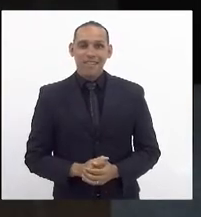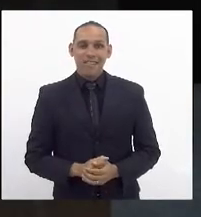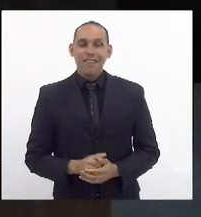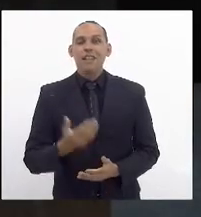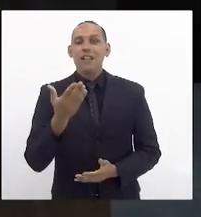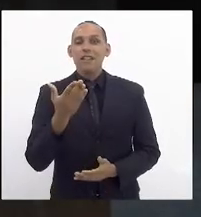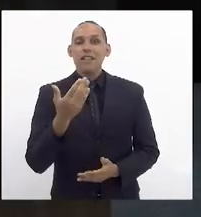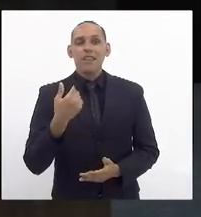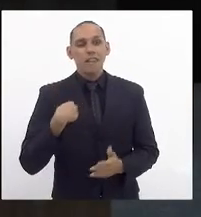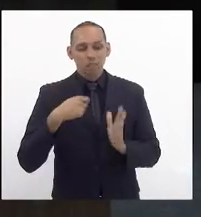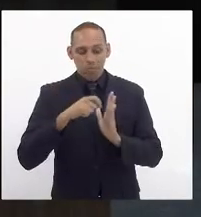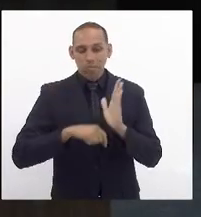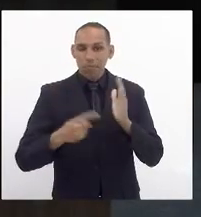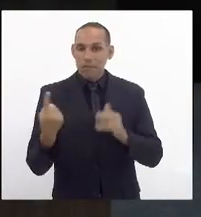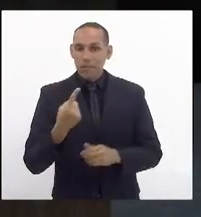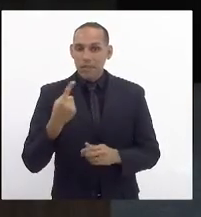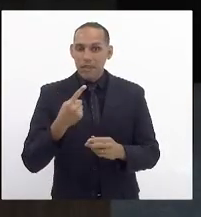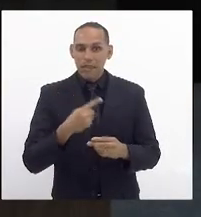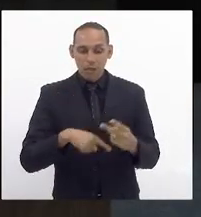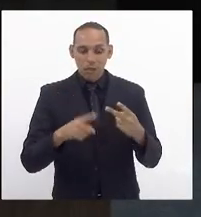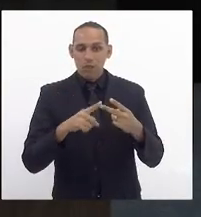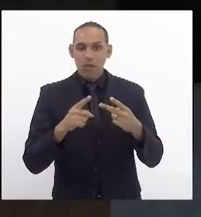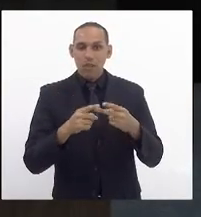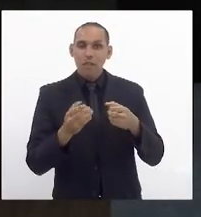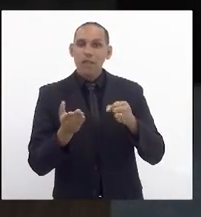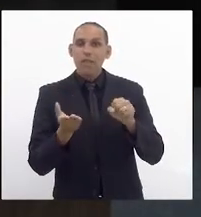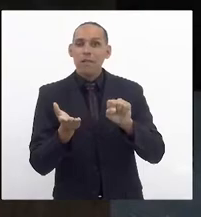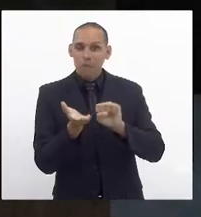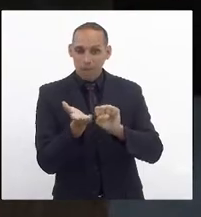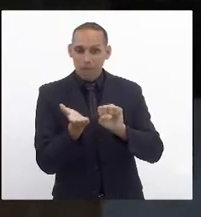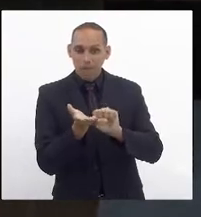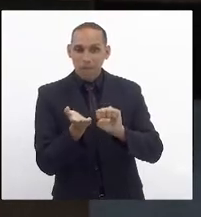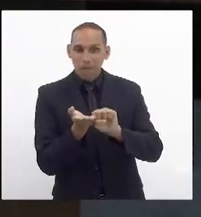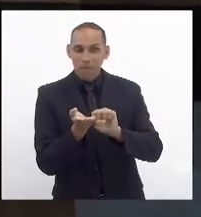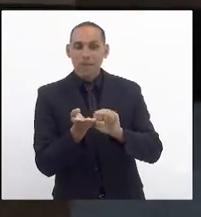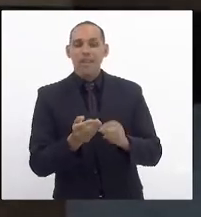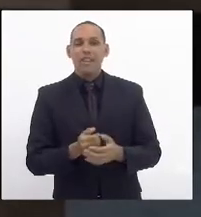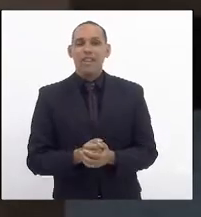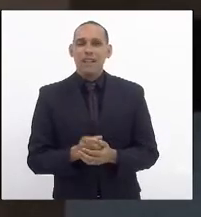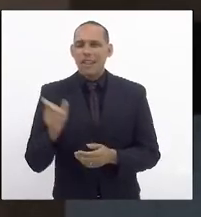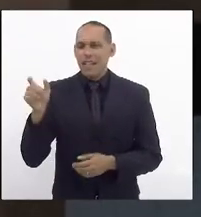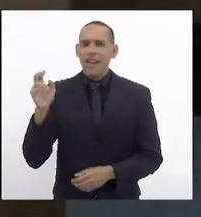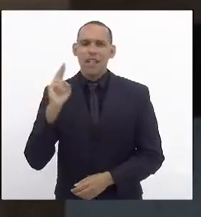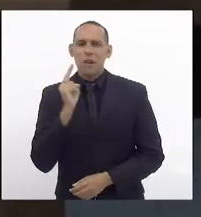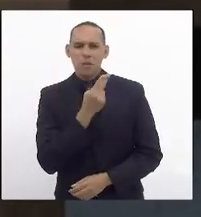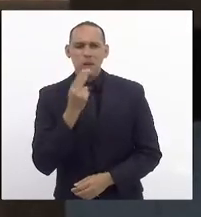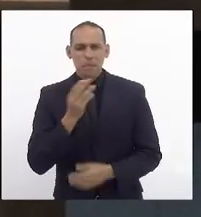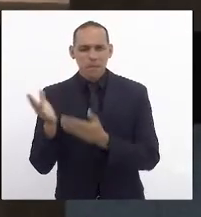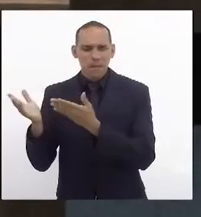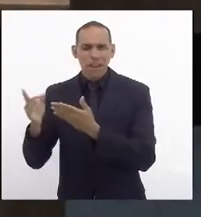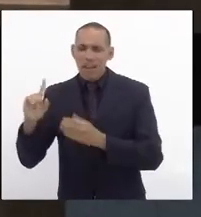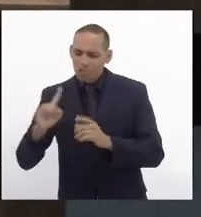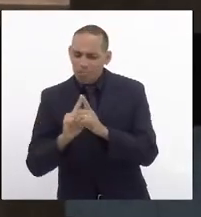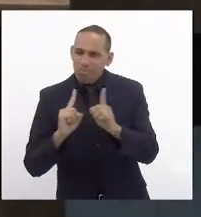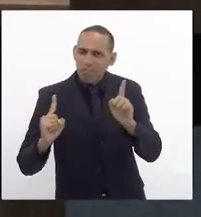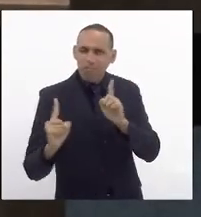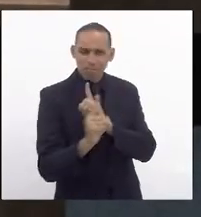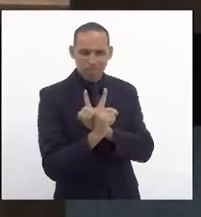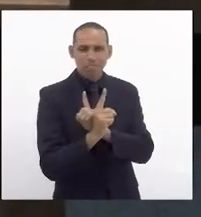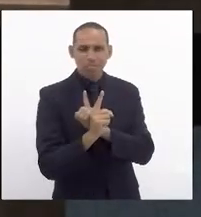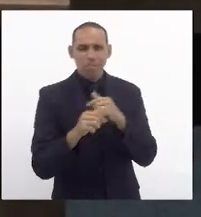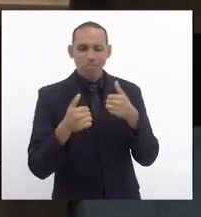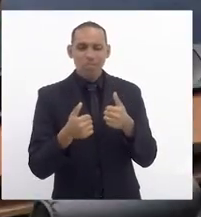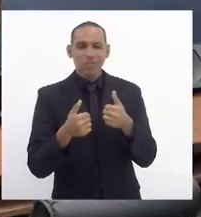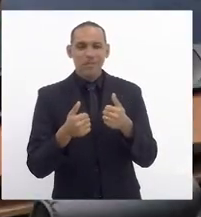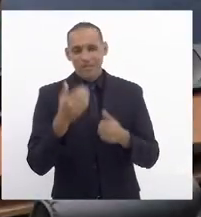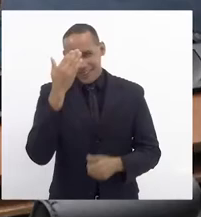escrito Deputado Samuel Malafaia tem muita urgência então ele fala na minha frente eu falo depois